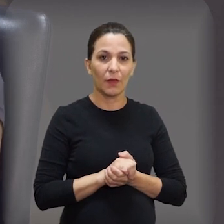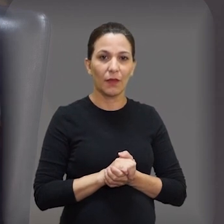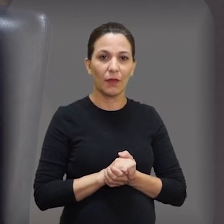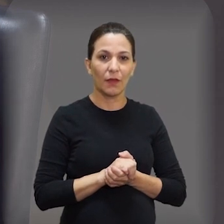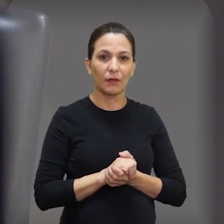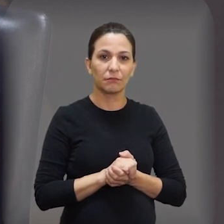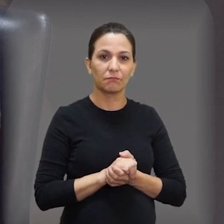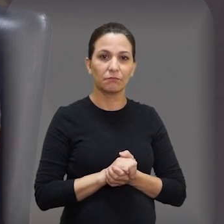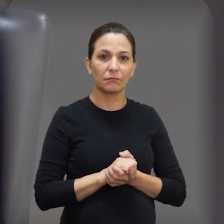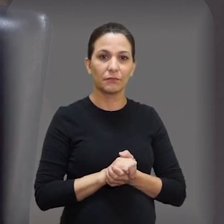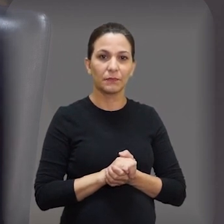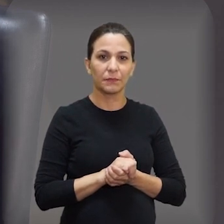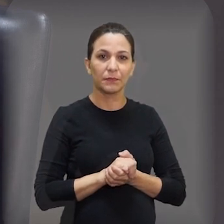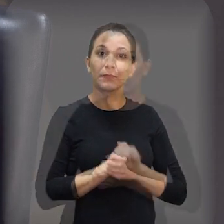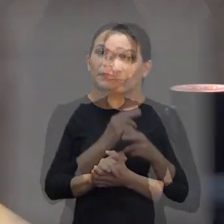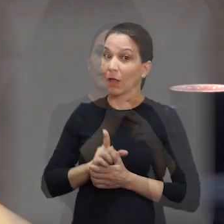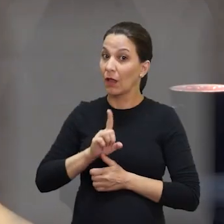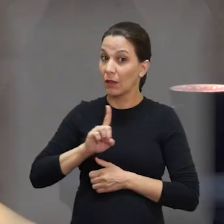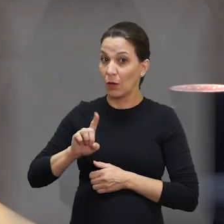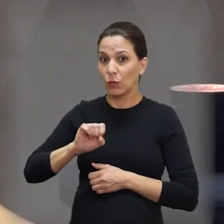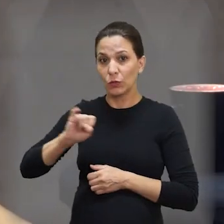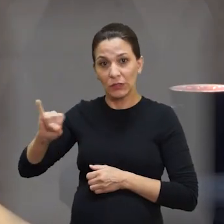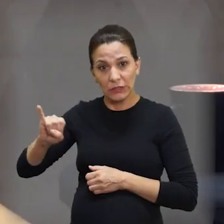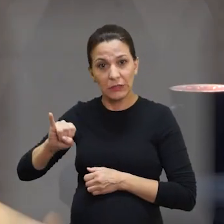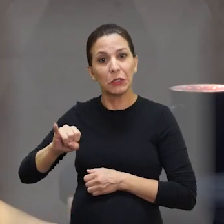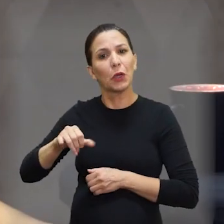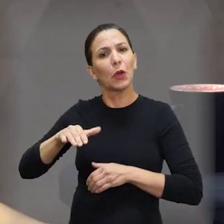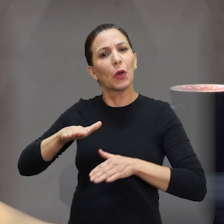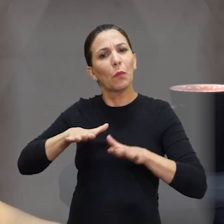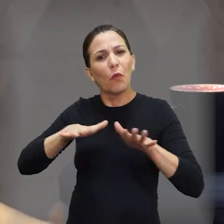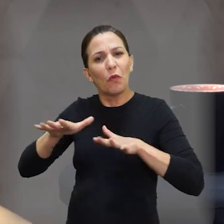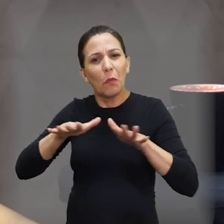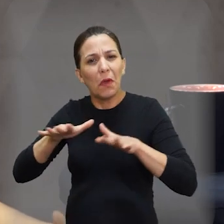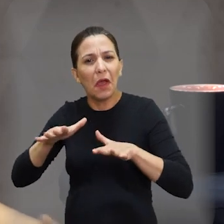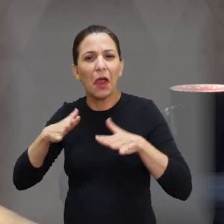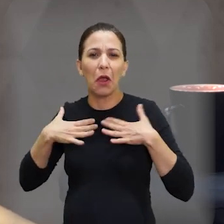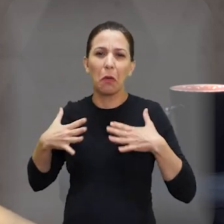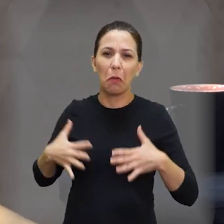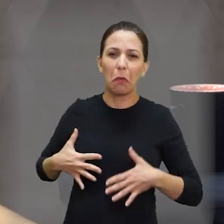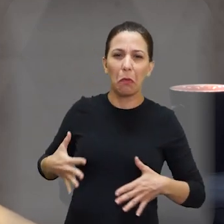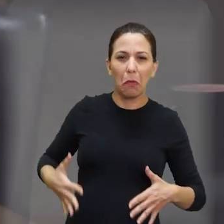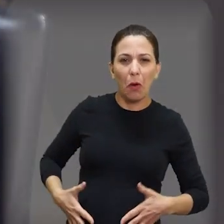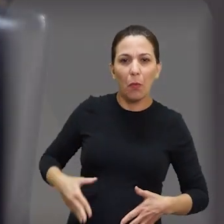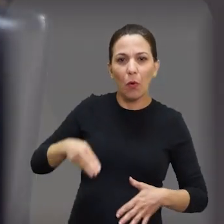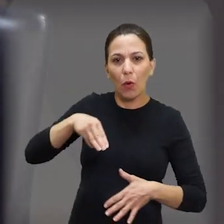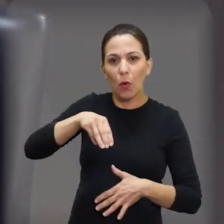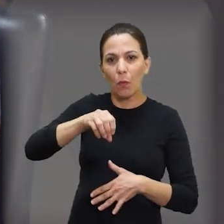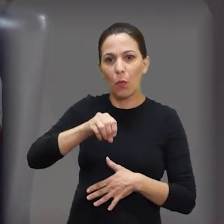isso, normal. E existe algum caso em que a pessoa não possa praticar o Pilates?